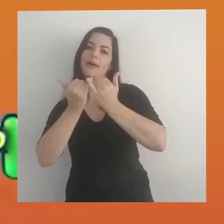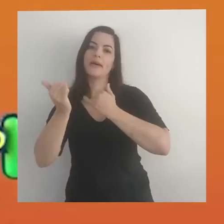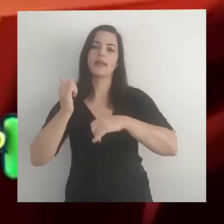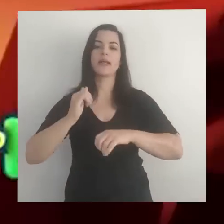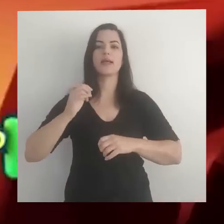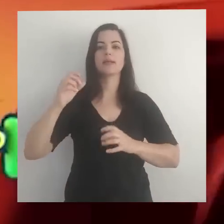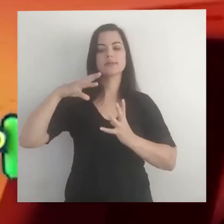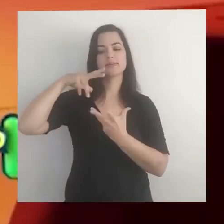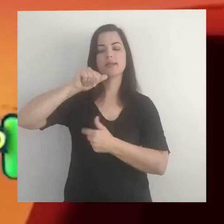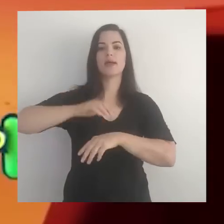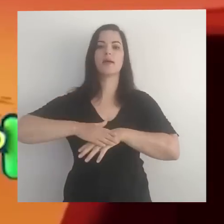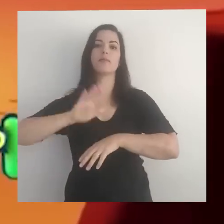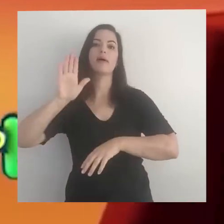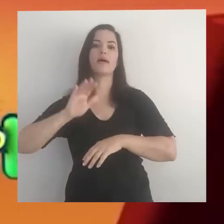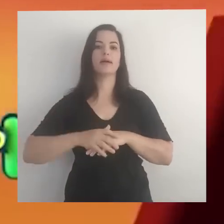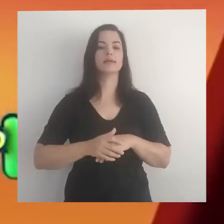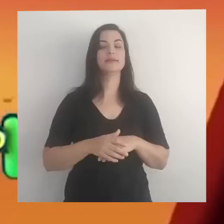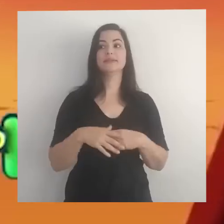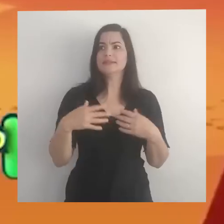Teria um feriado antes.